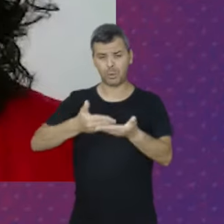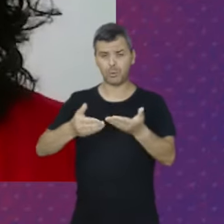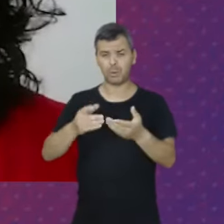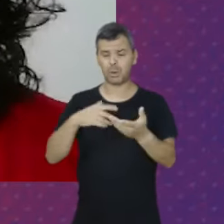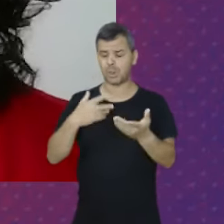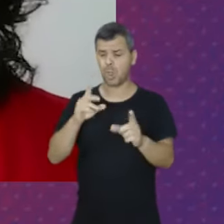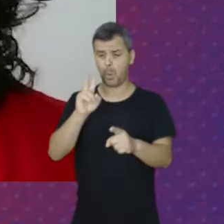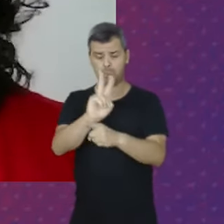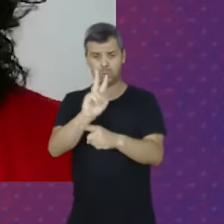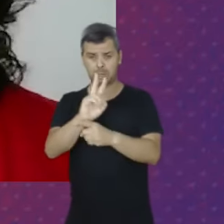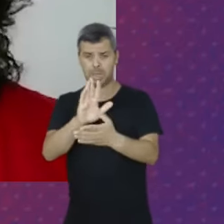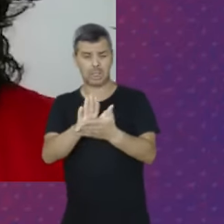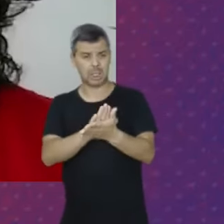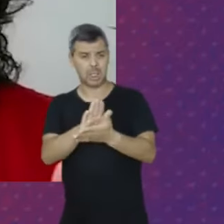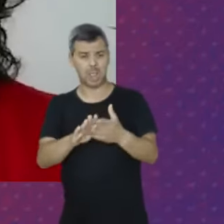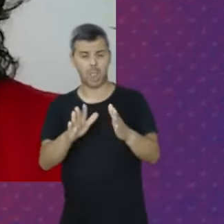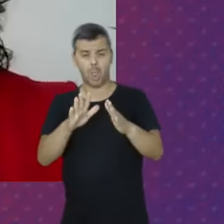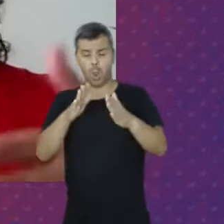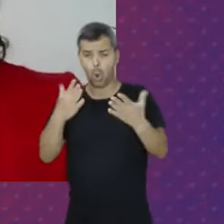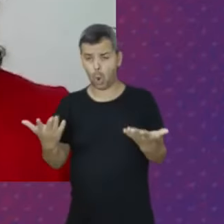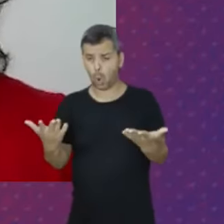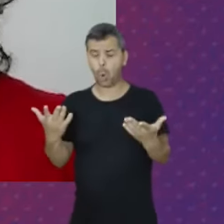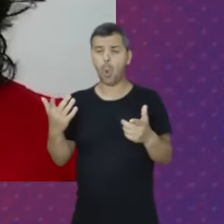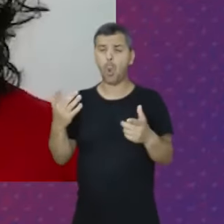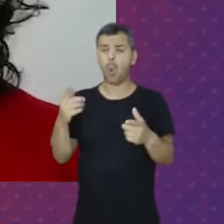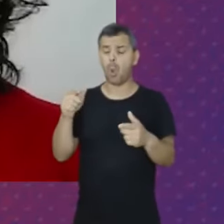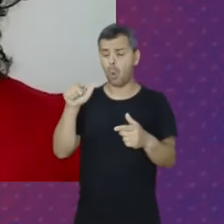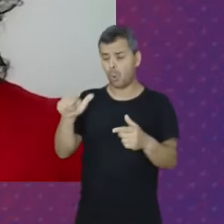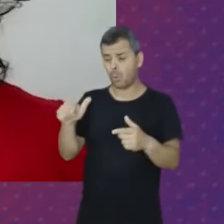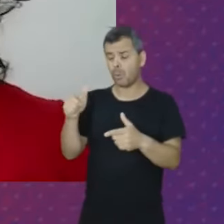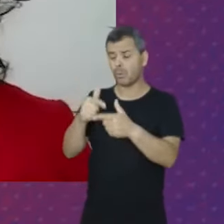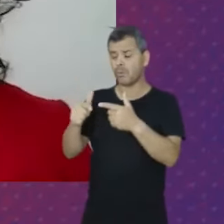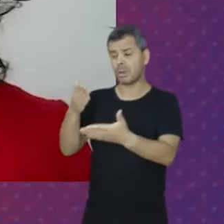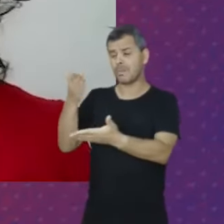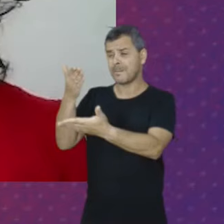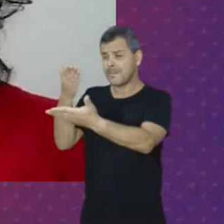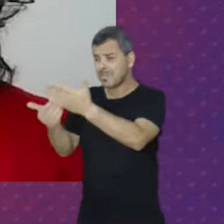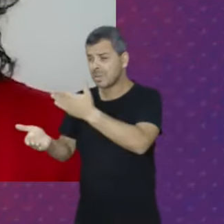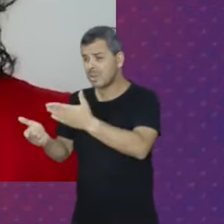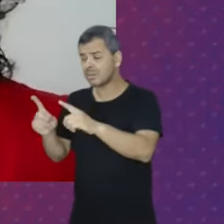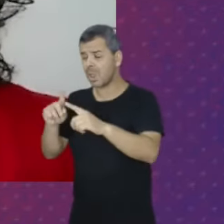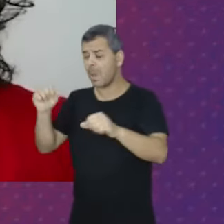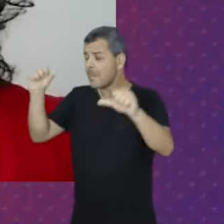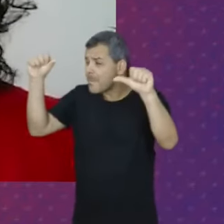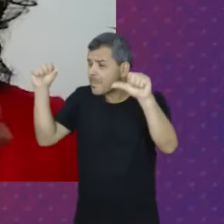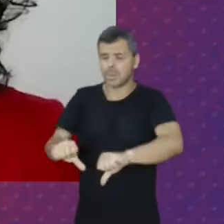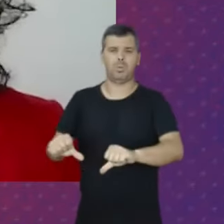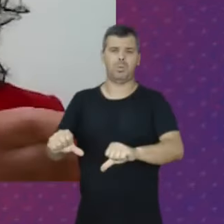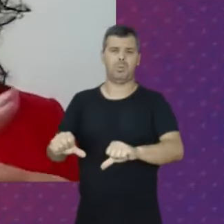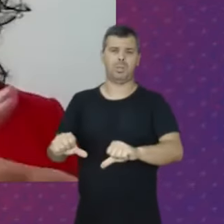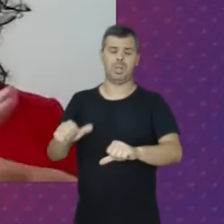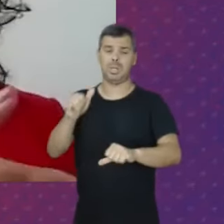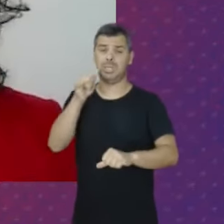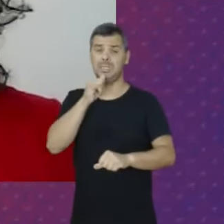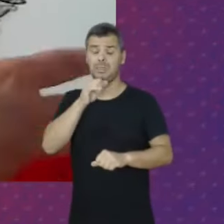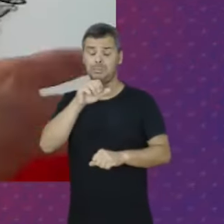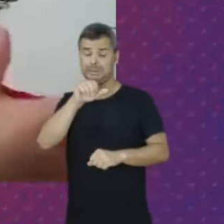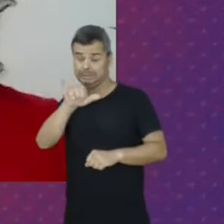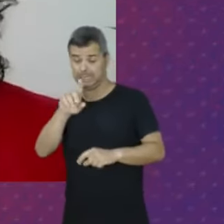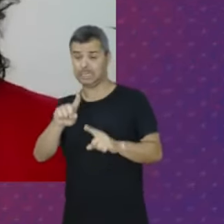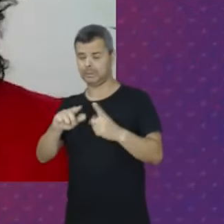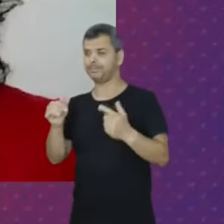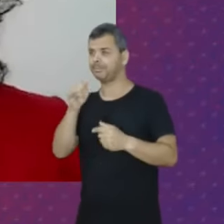não protetivo, ou a situação vai acabar se perdendo. Isso que é o pior. Por exemplo, se uma